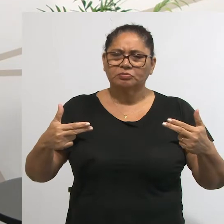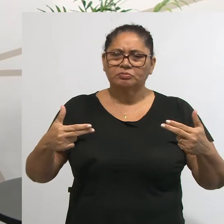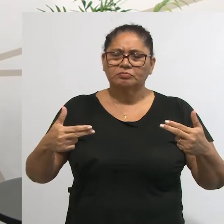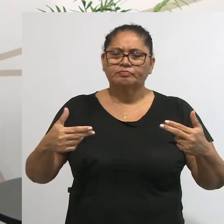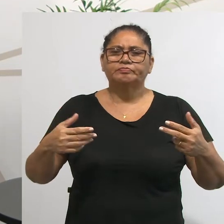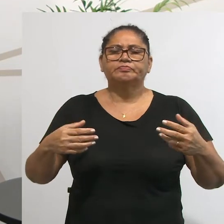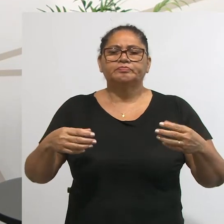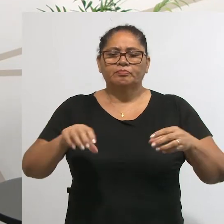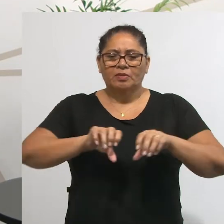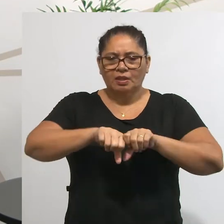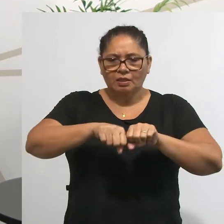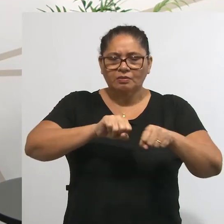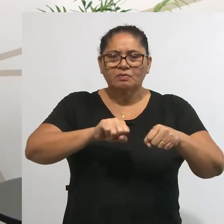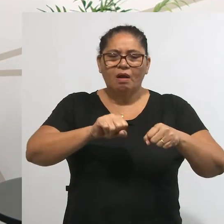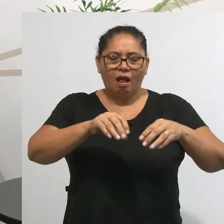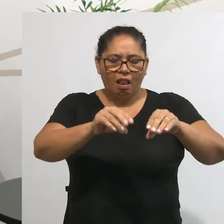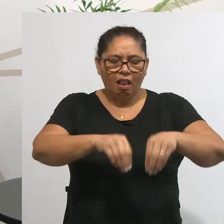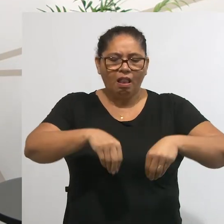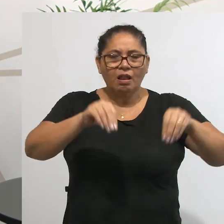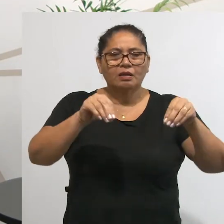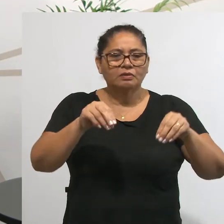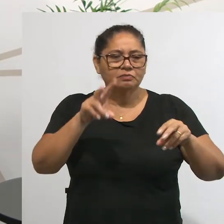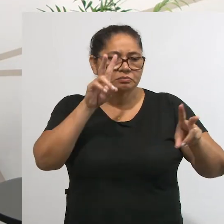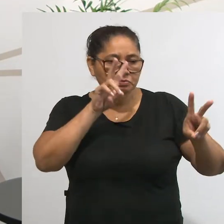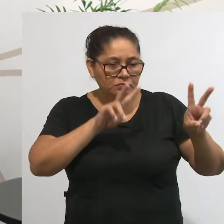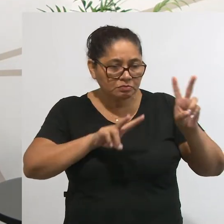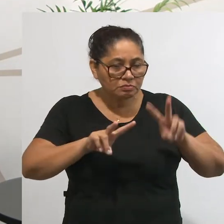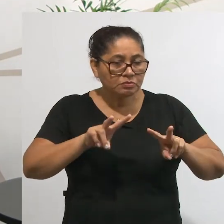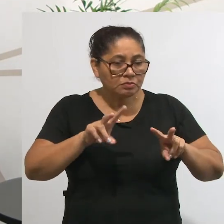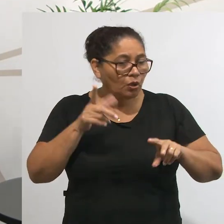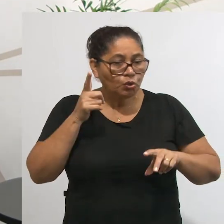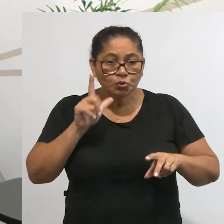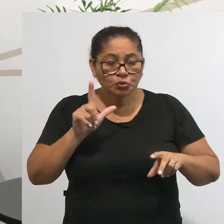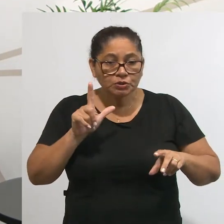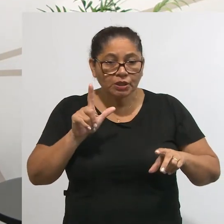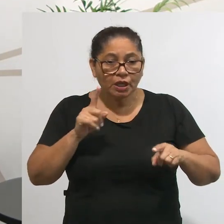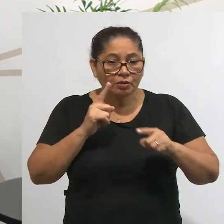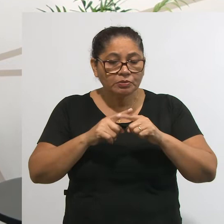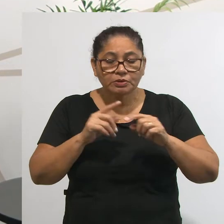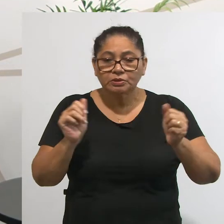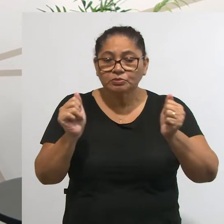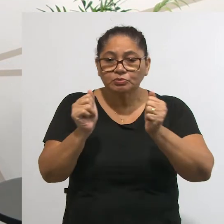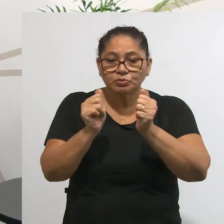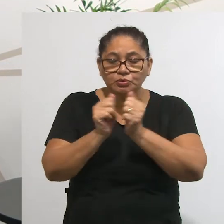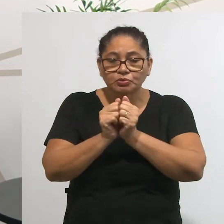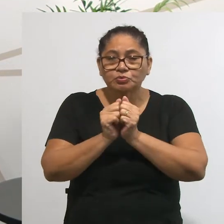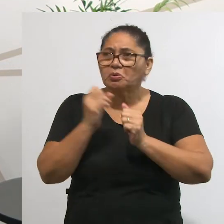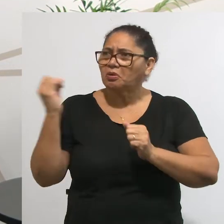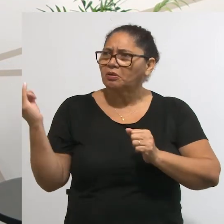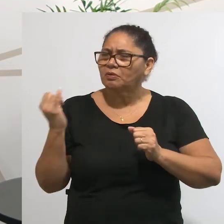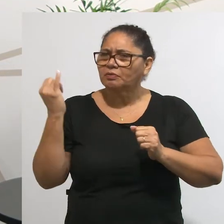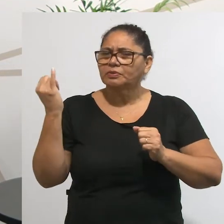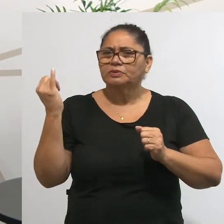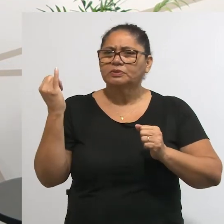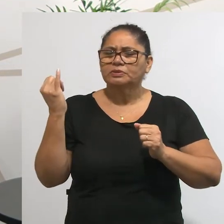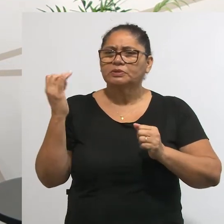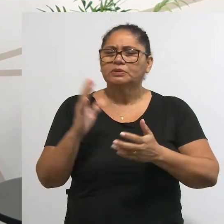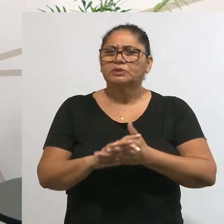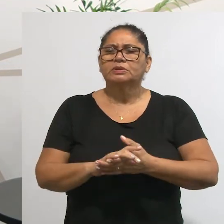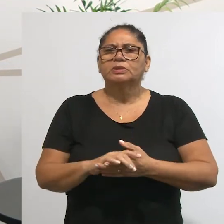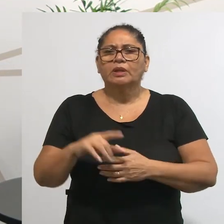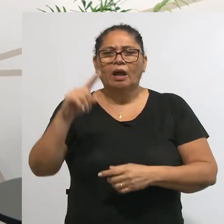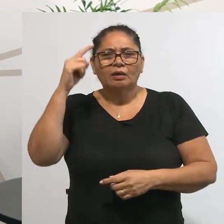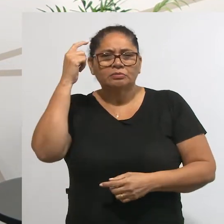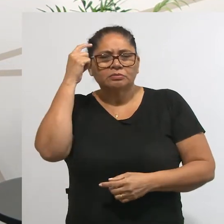toalha, você às vezes não consegue enxergar uma nem outra, porque elas estão imbricadas. Então, é importante pensar que a ação